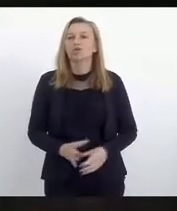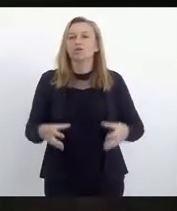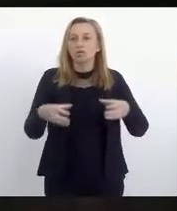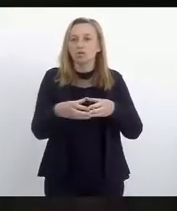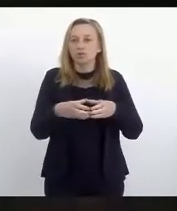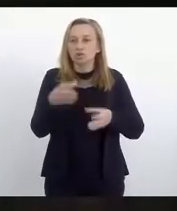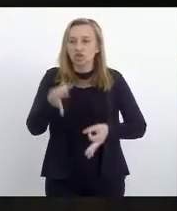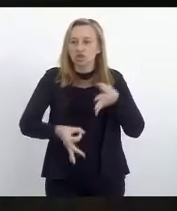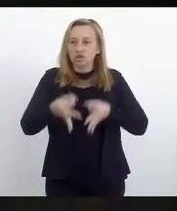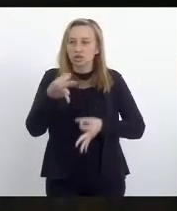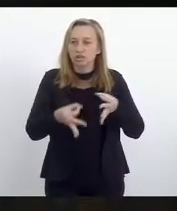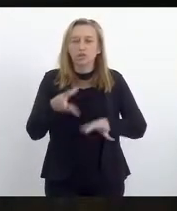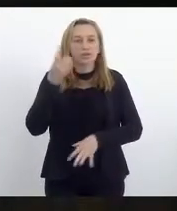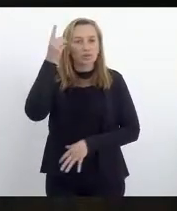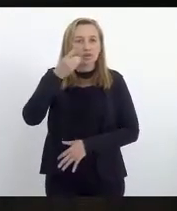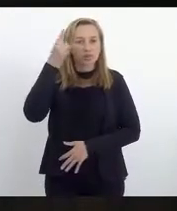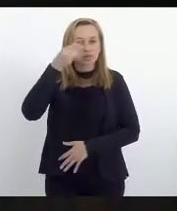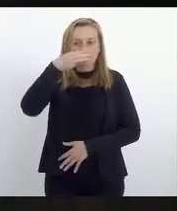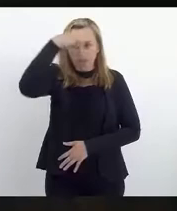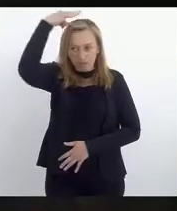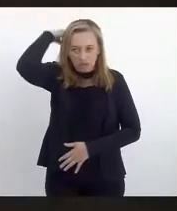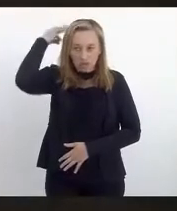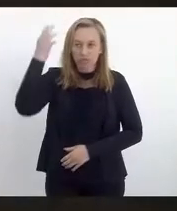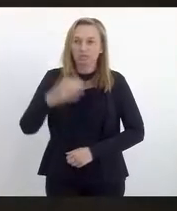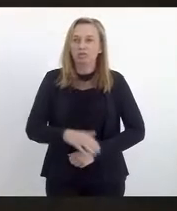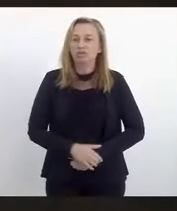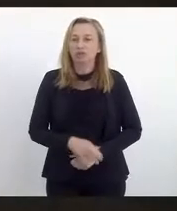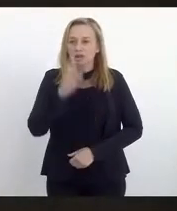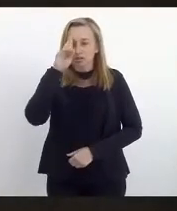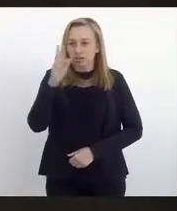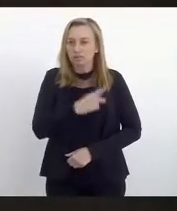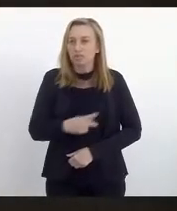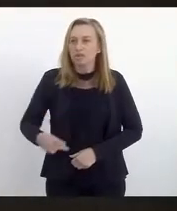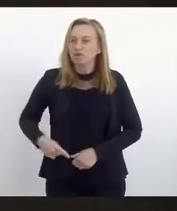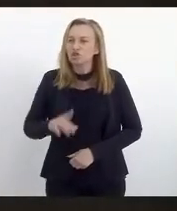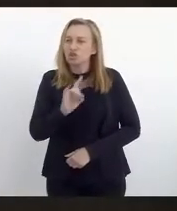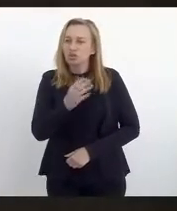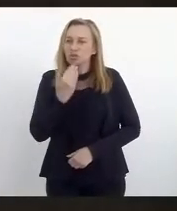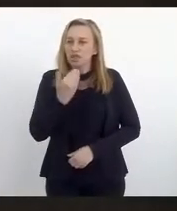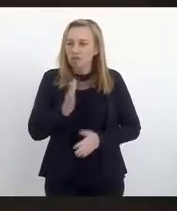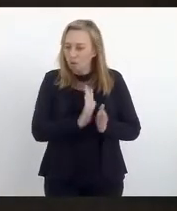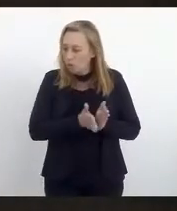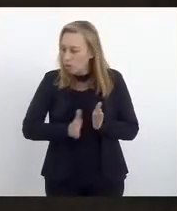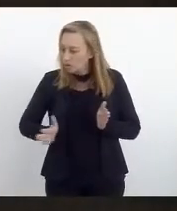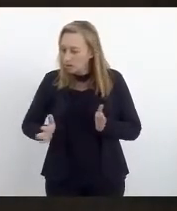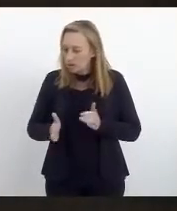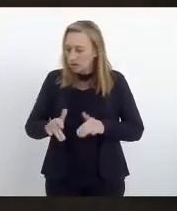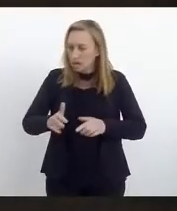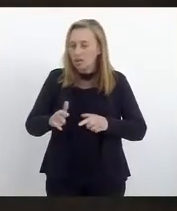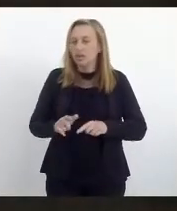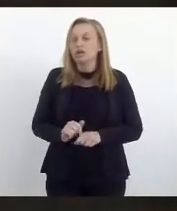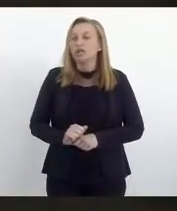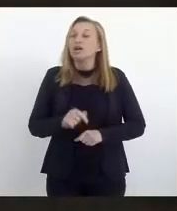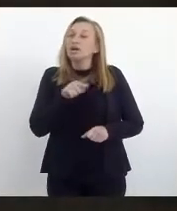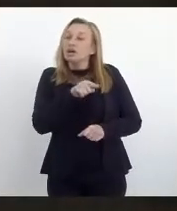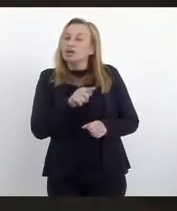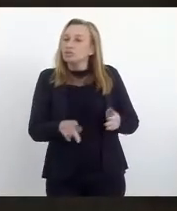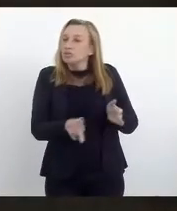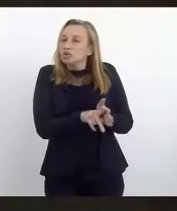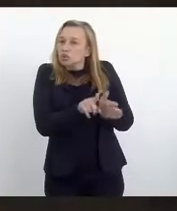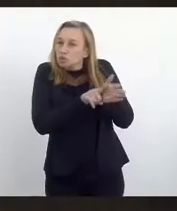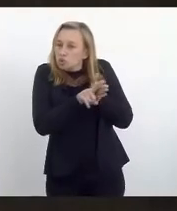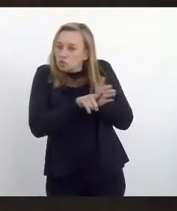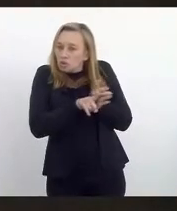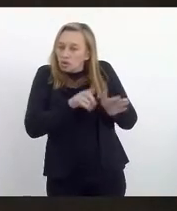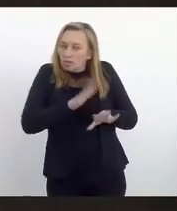de Constituição e Justiça, deputado Márcio Pacheco. Senhora Presidente, apenas uma questão de ordem antecipadamente. Este projeto, numa análise um